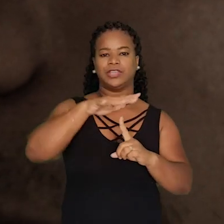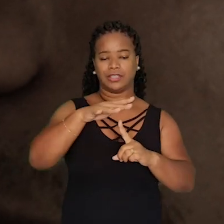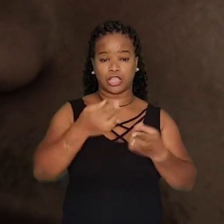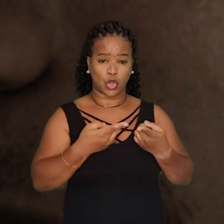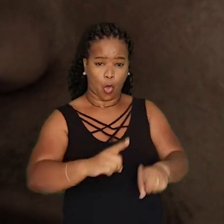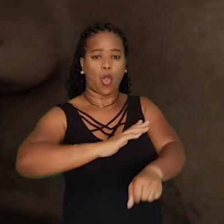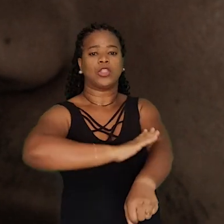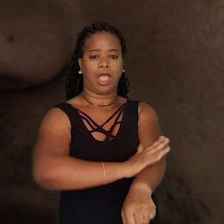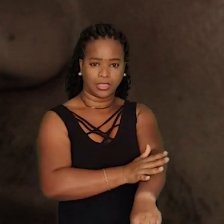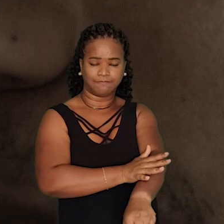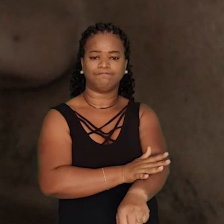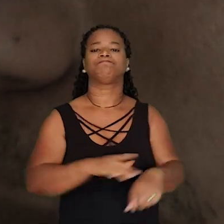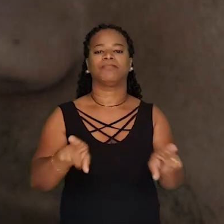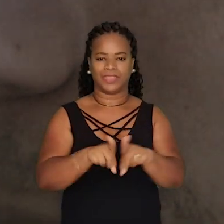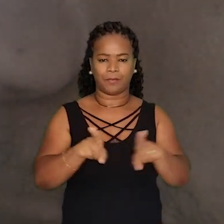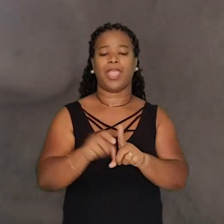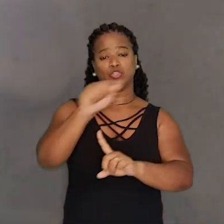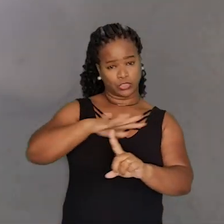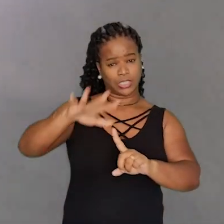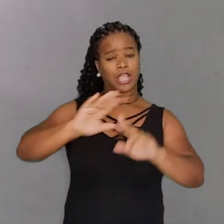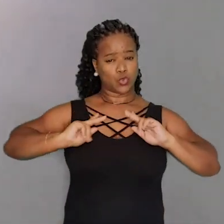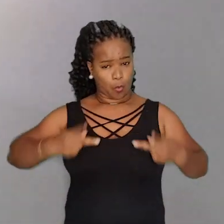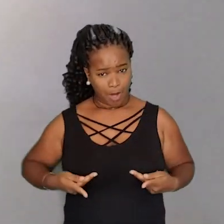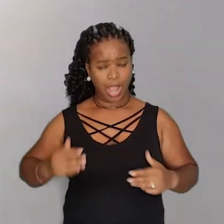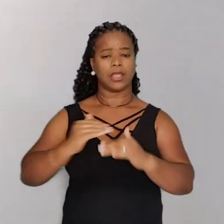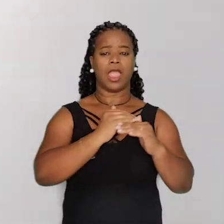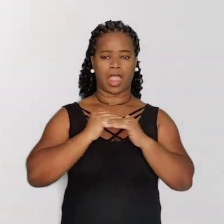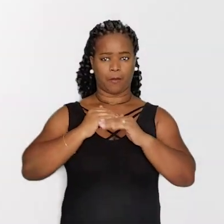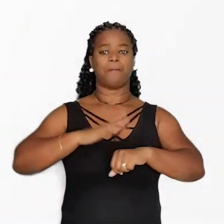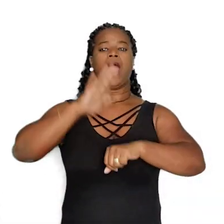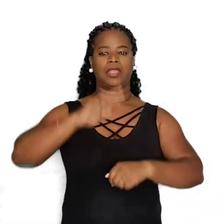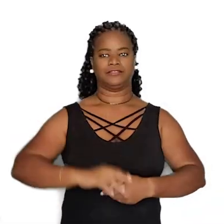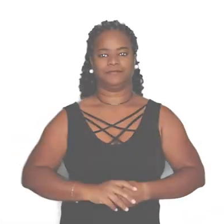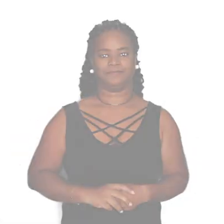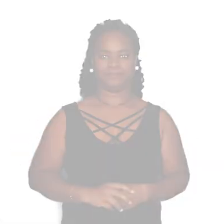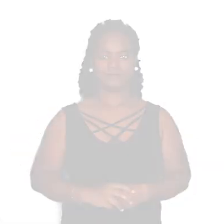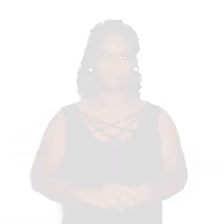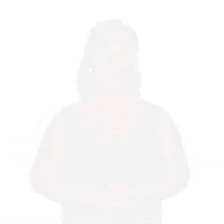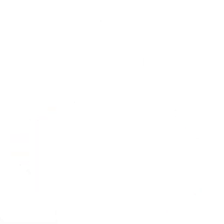sociedade antirracista, uma sociedade mais humana e equânica.